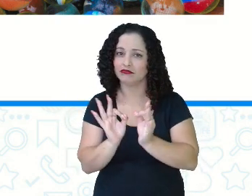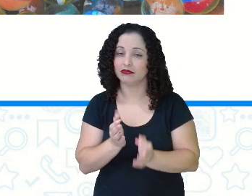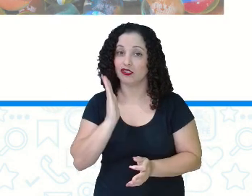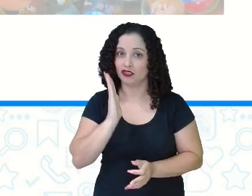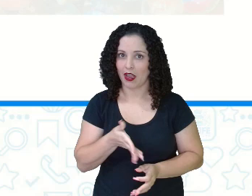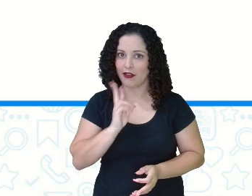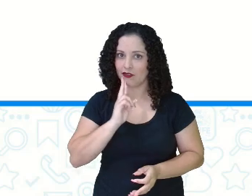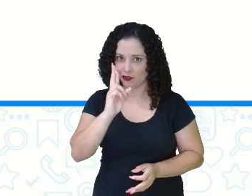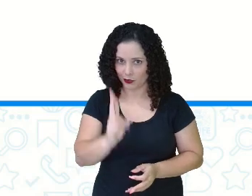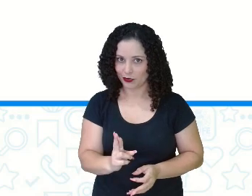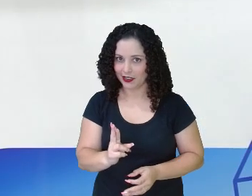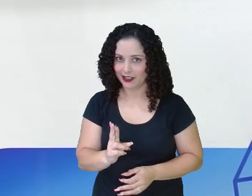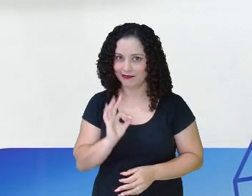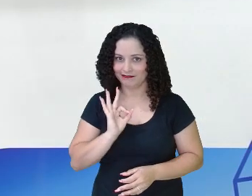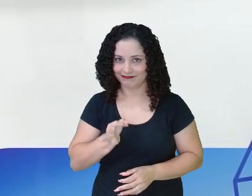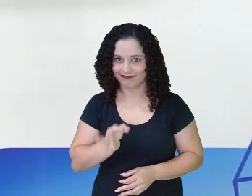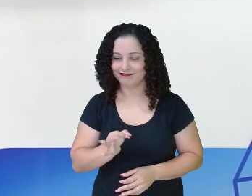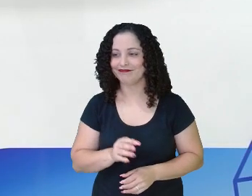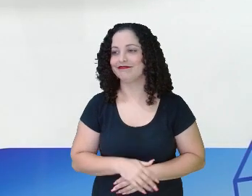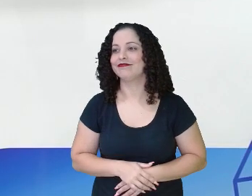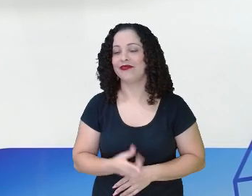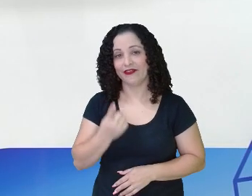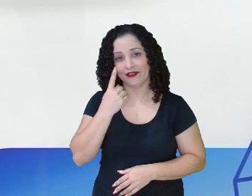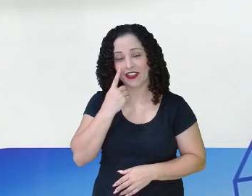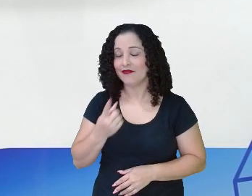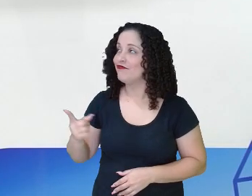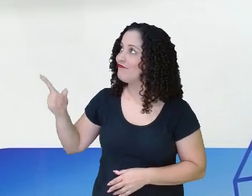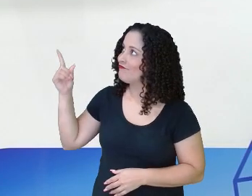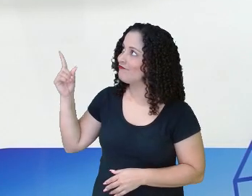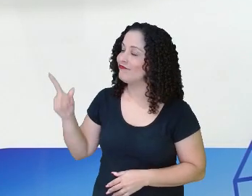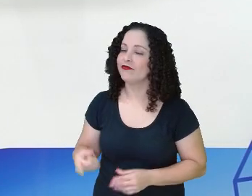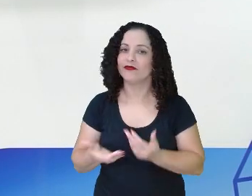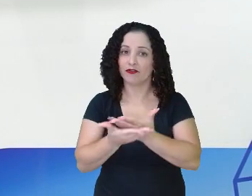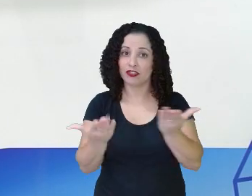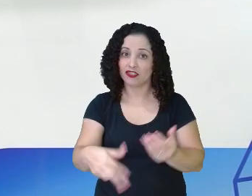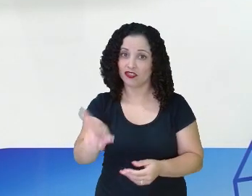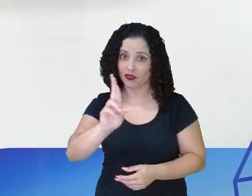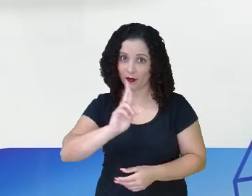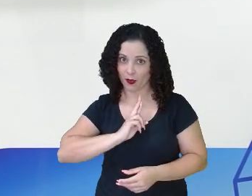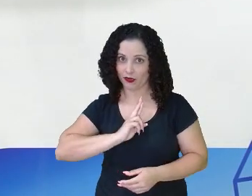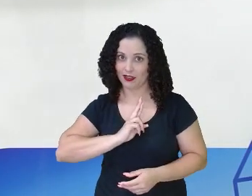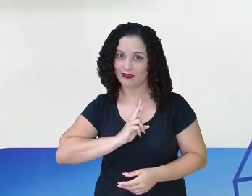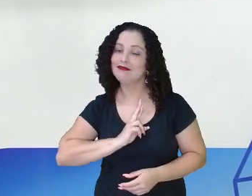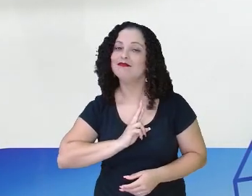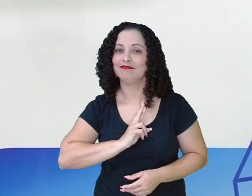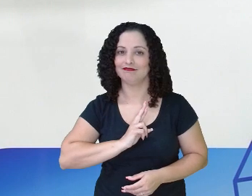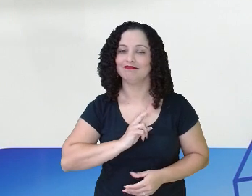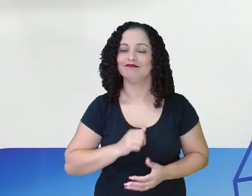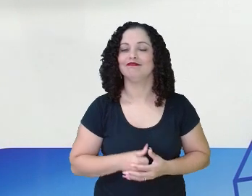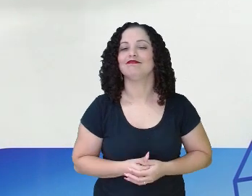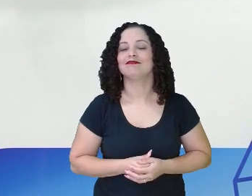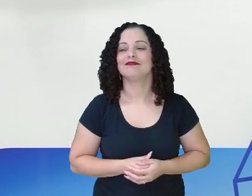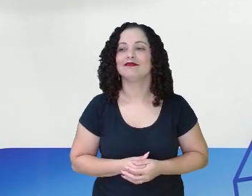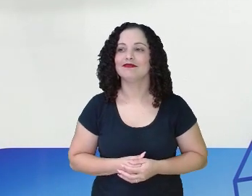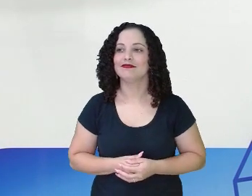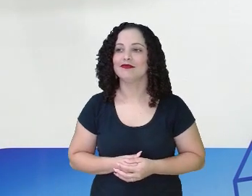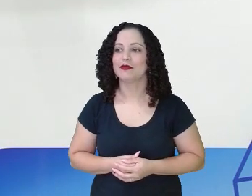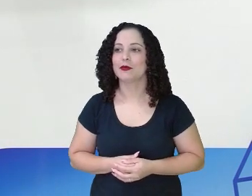vou respondendo para vocês, tá? Espero que chegue a resposta em breve e seja o resultado mesmo, ó.